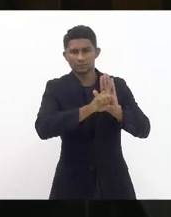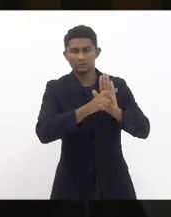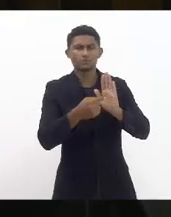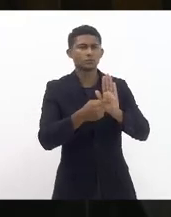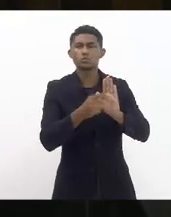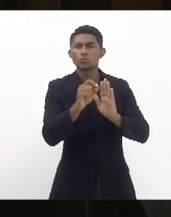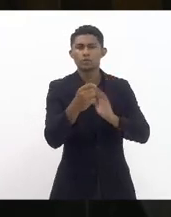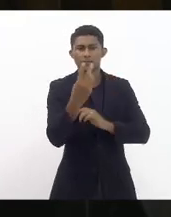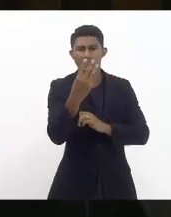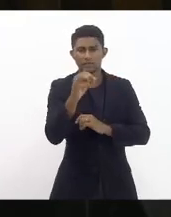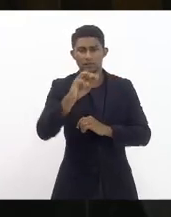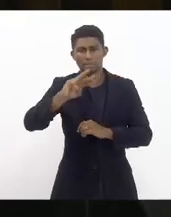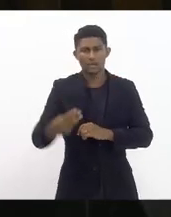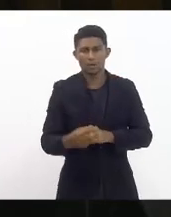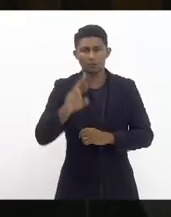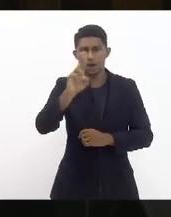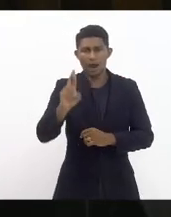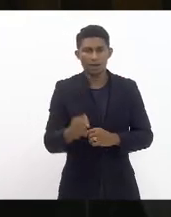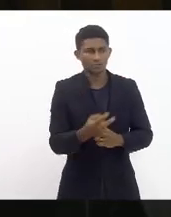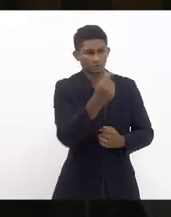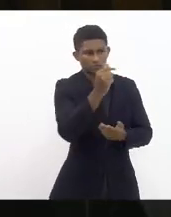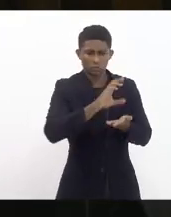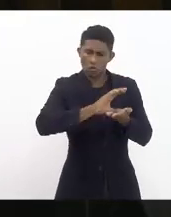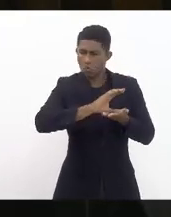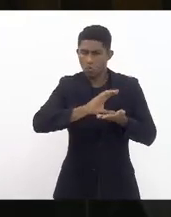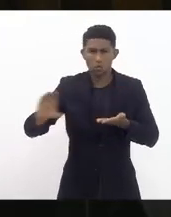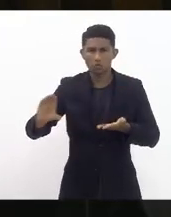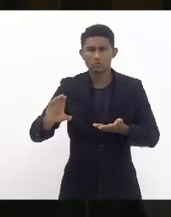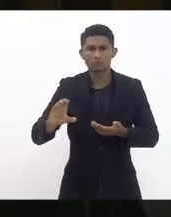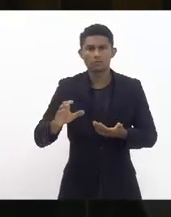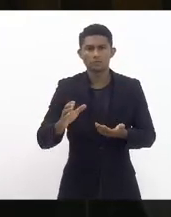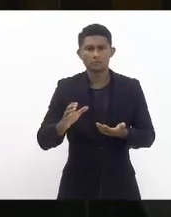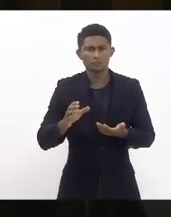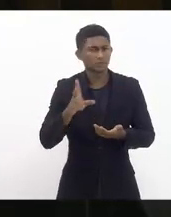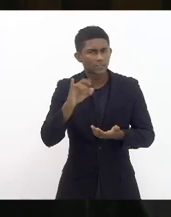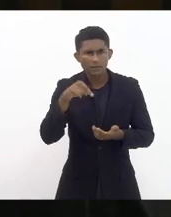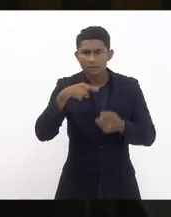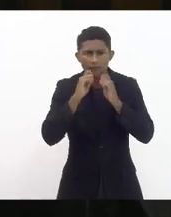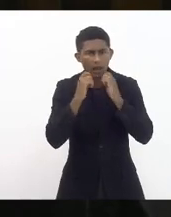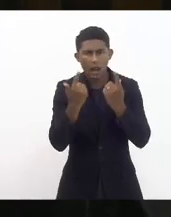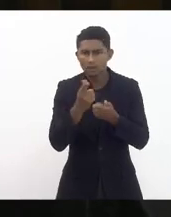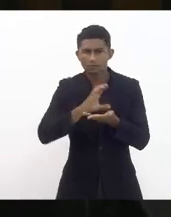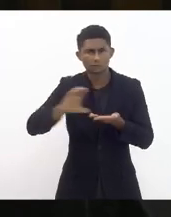30 milhões de reais, o município de Petrópolis estaria em